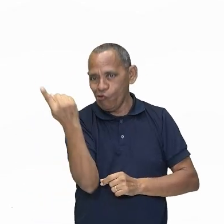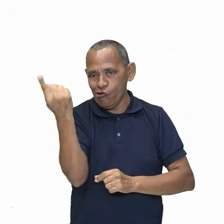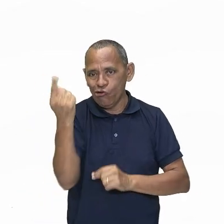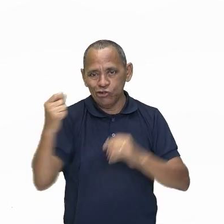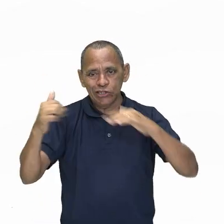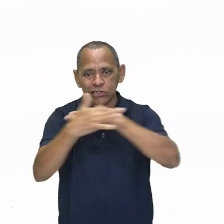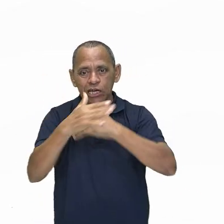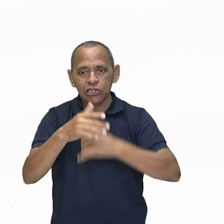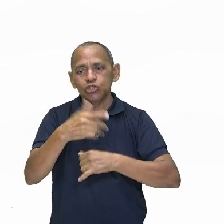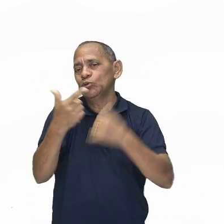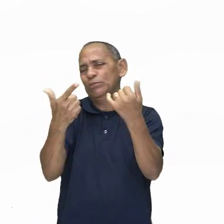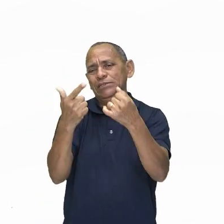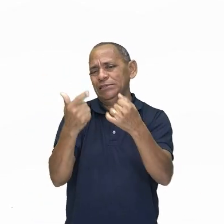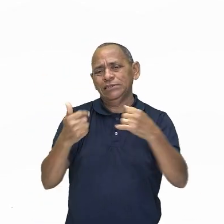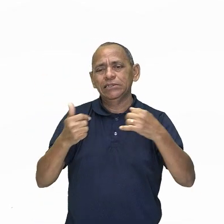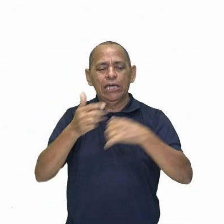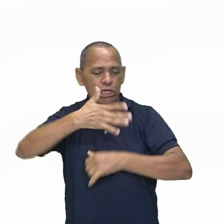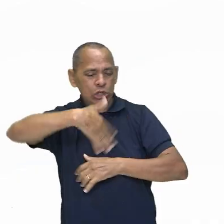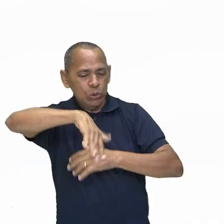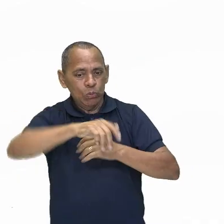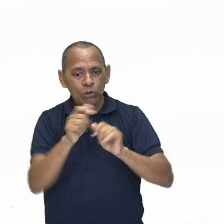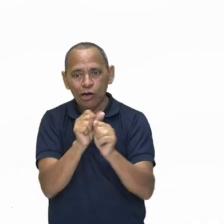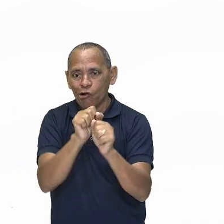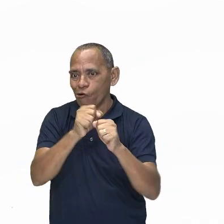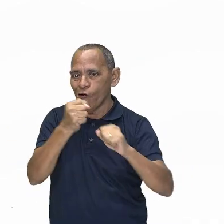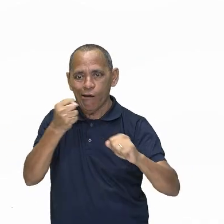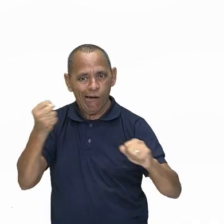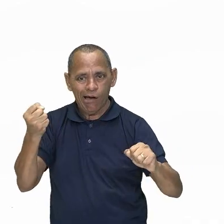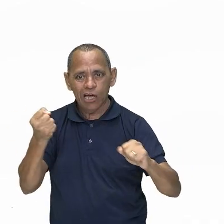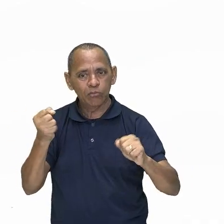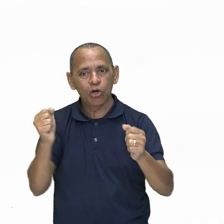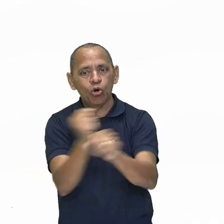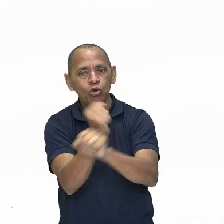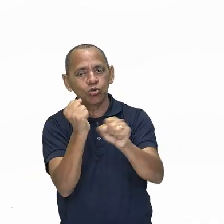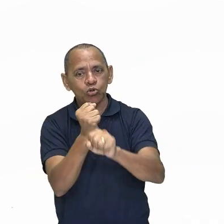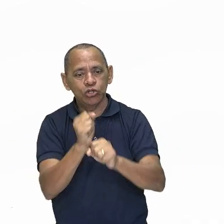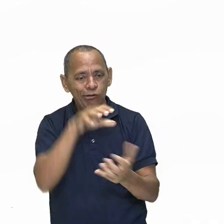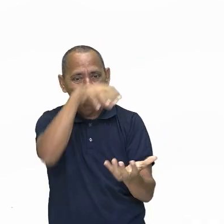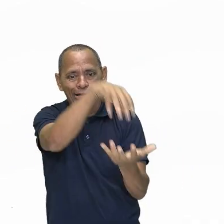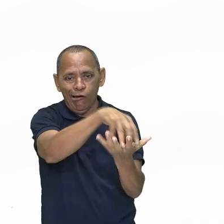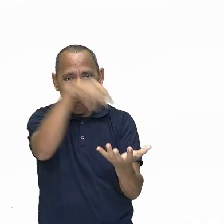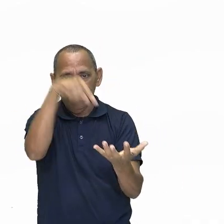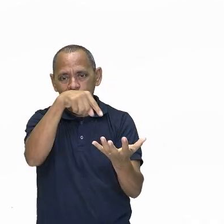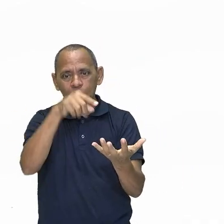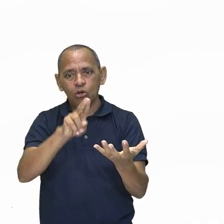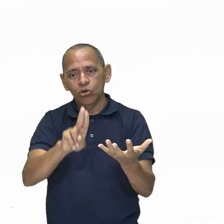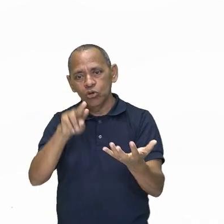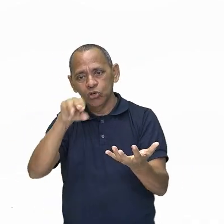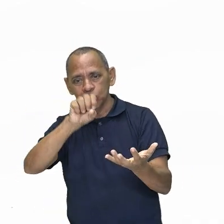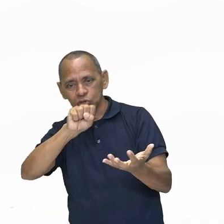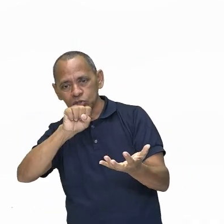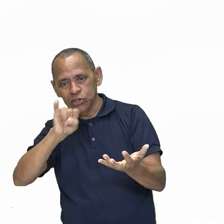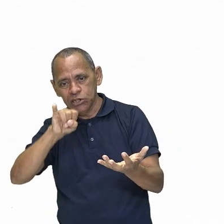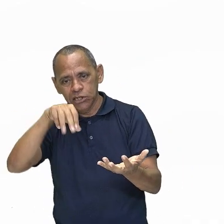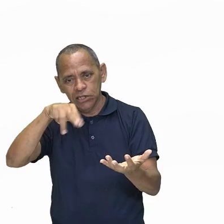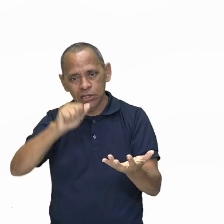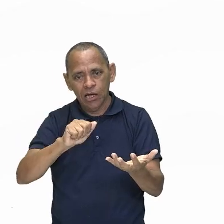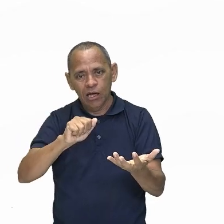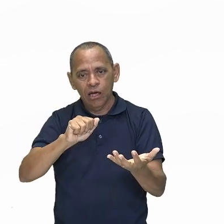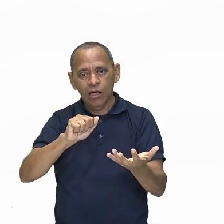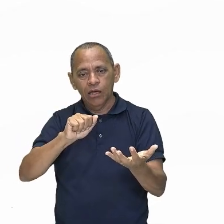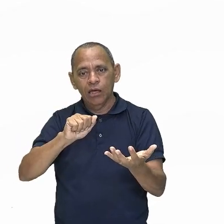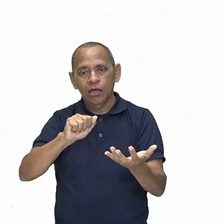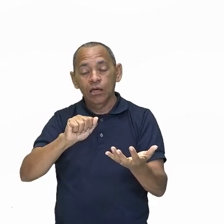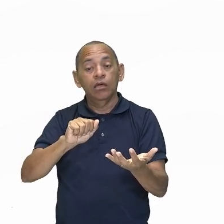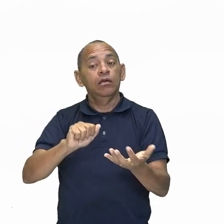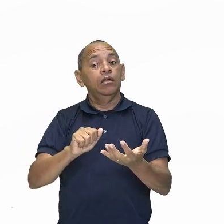uma área muito grande para construir uma usina nuclear, né? Para construir uma usina hidrelétrica, por exemplo, eu preciso de uma grande área